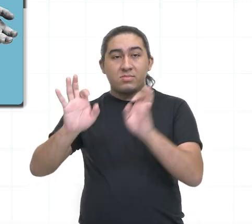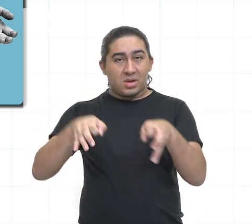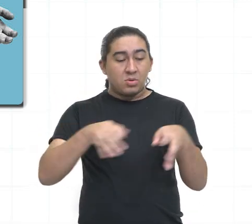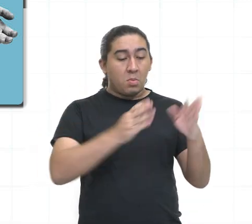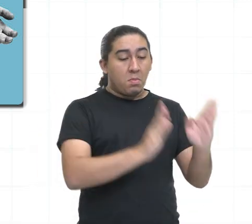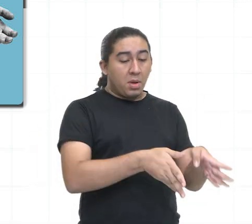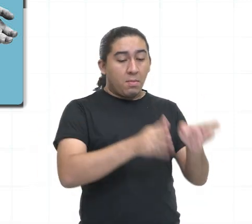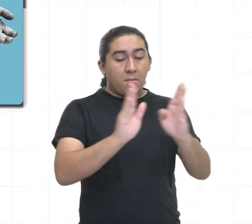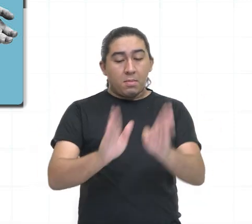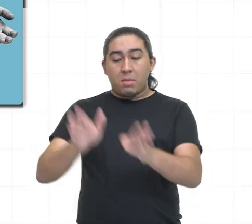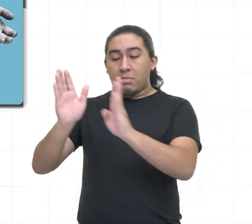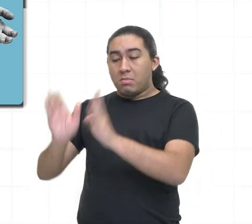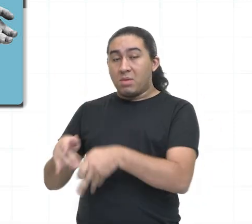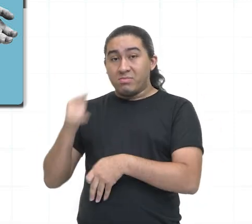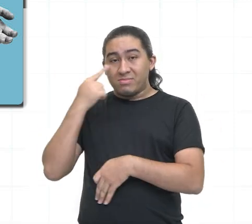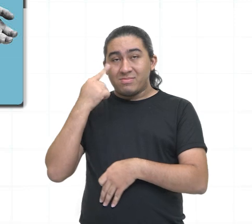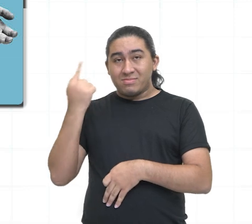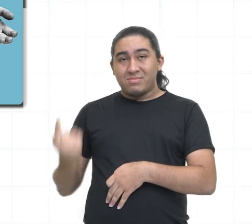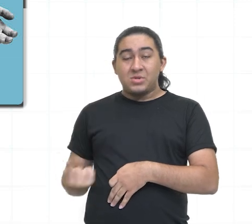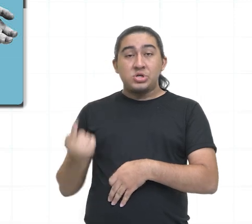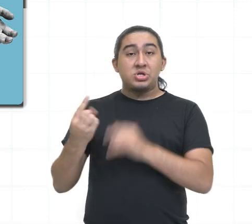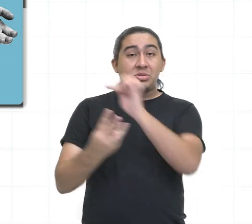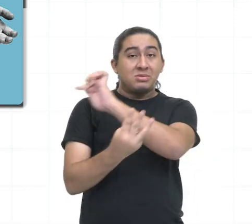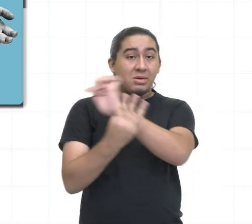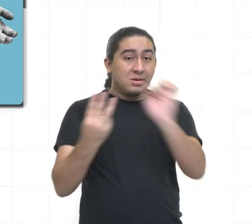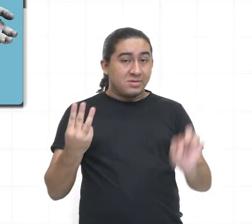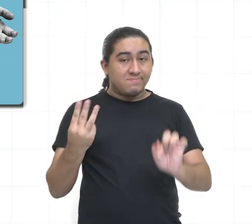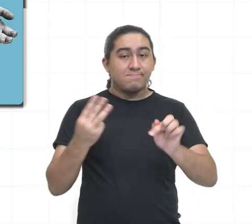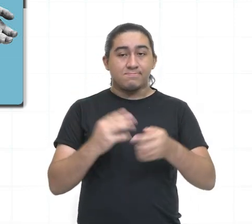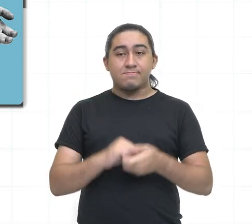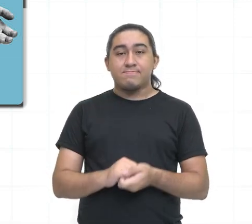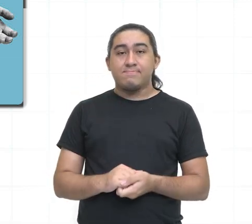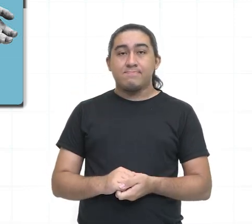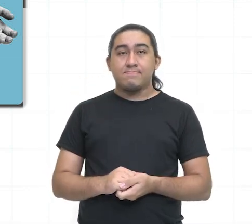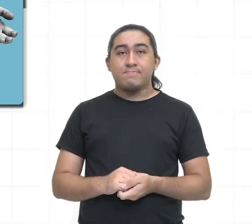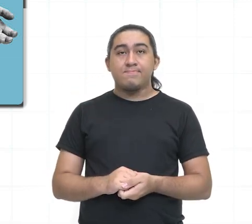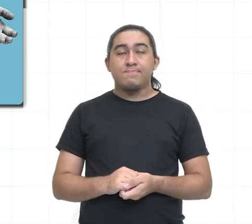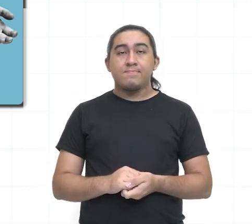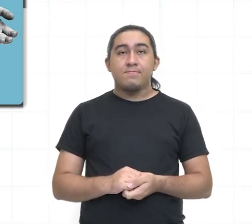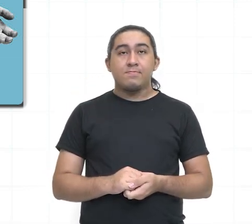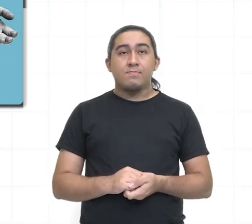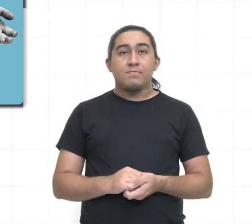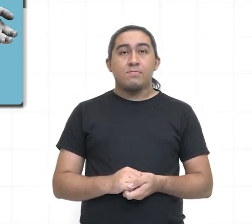nebulosas, contração gravitacional e fusão nuclear.